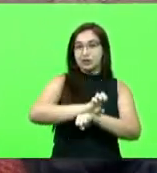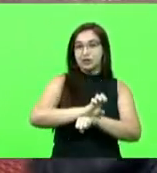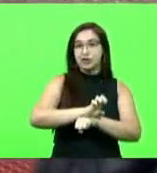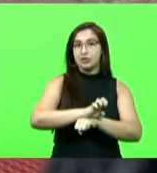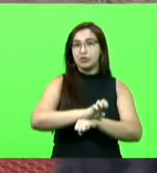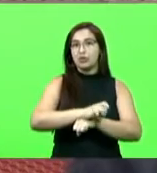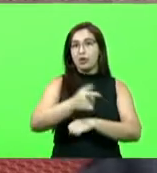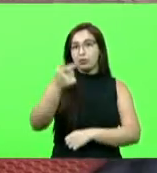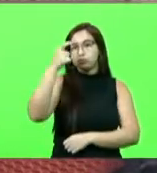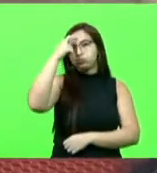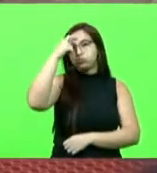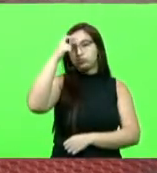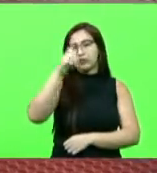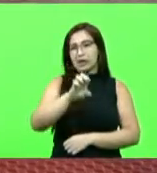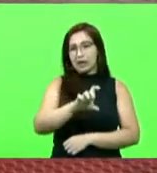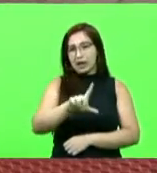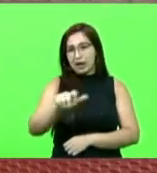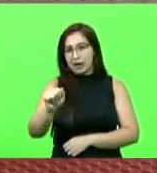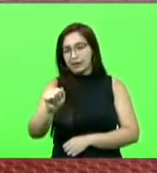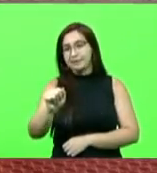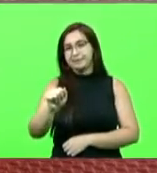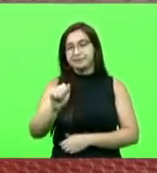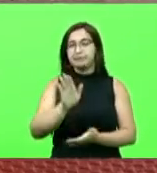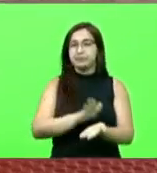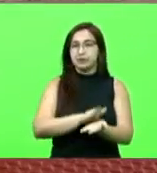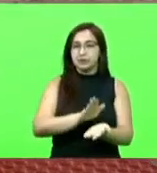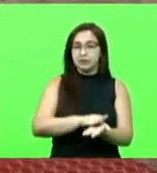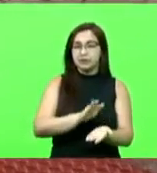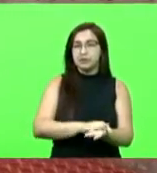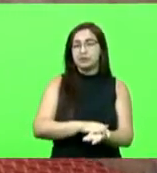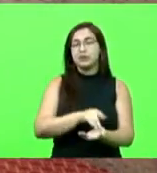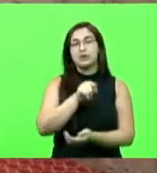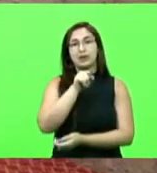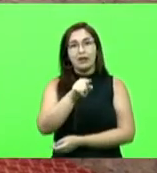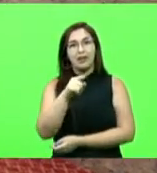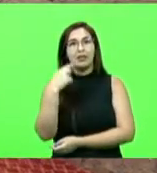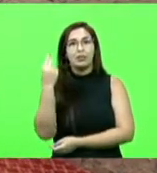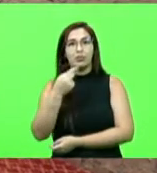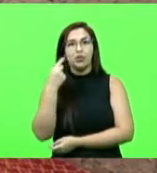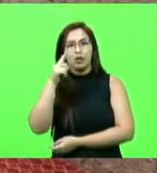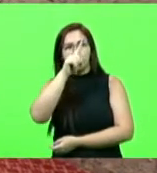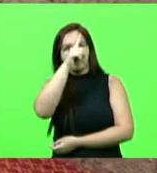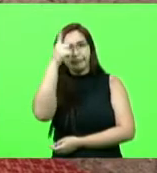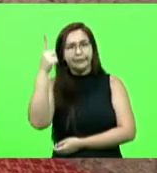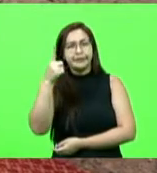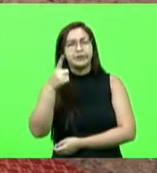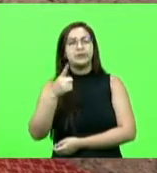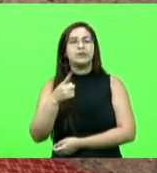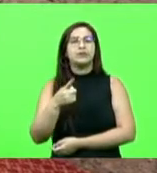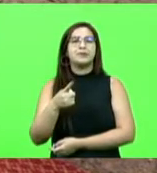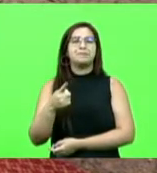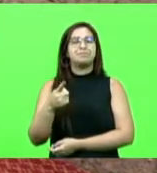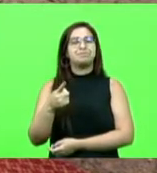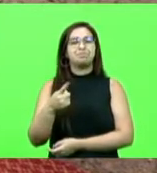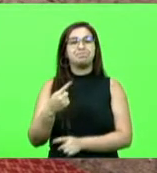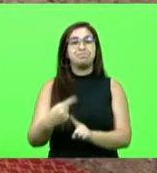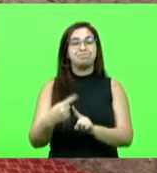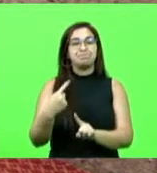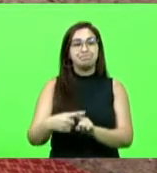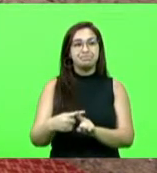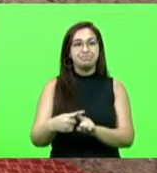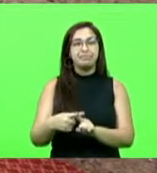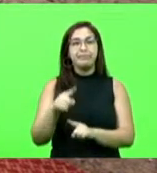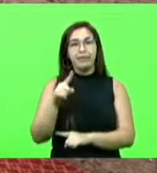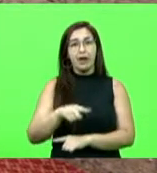Lateral Amiotrófica. Então, parabenizar o deputado pela iniciativa e realmente é algo